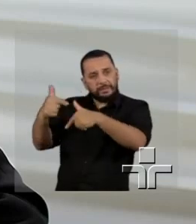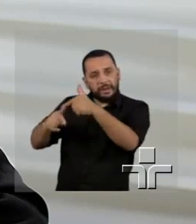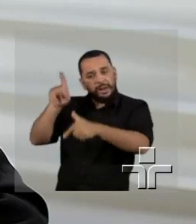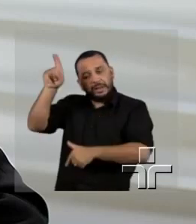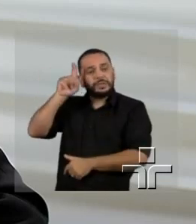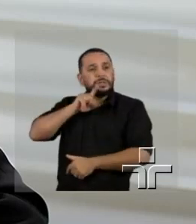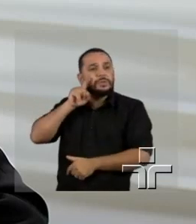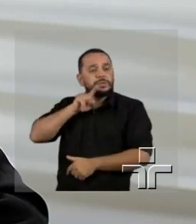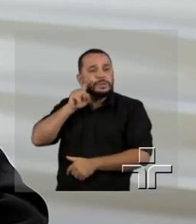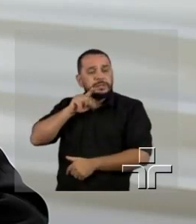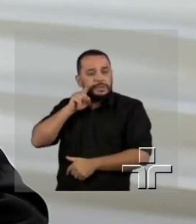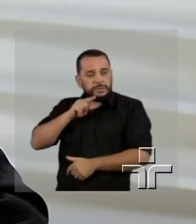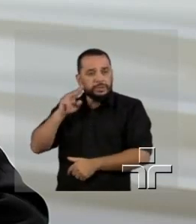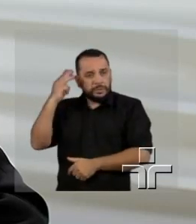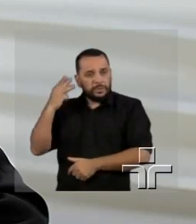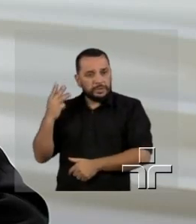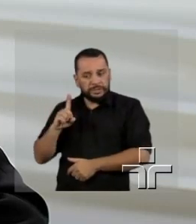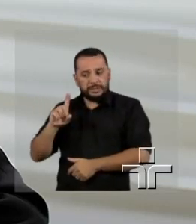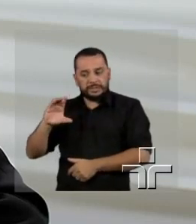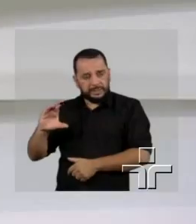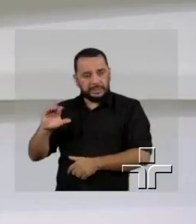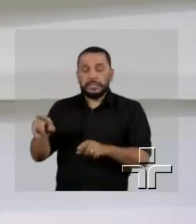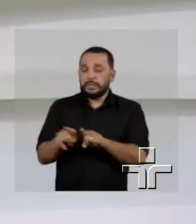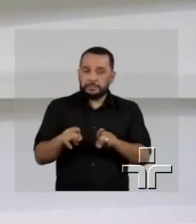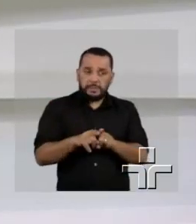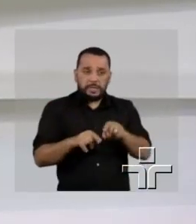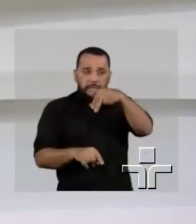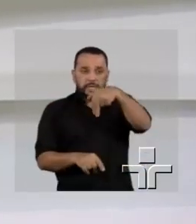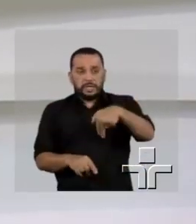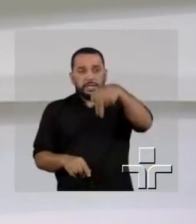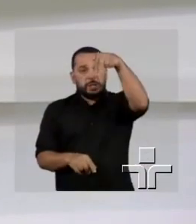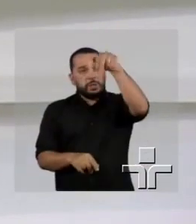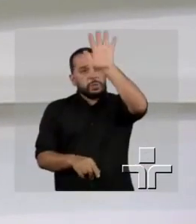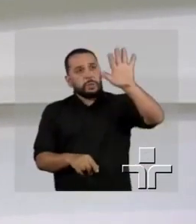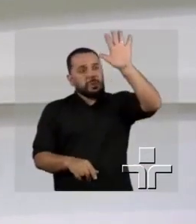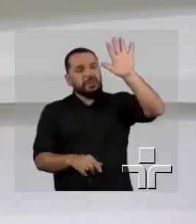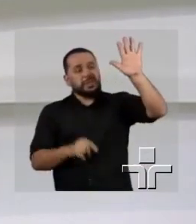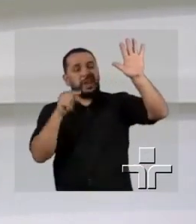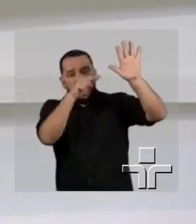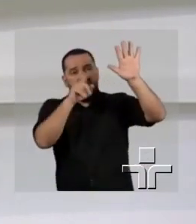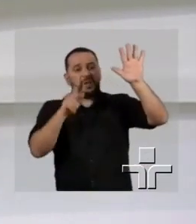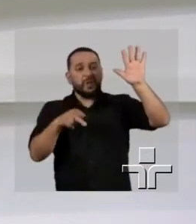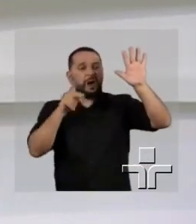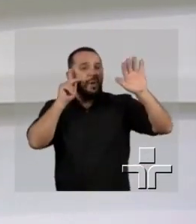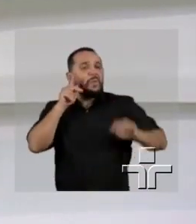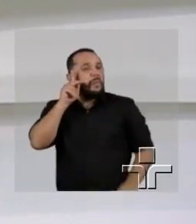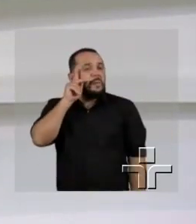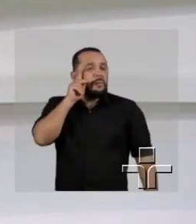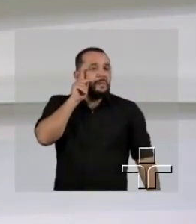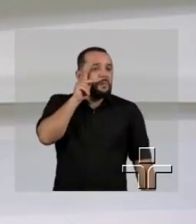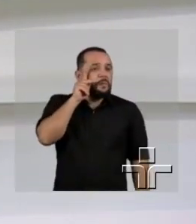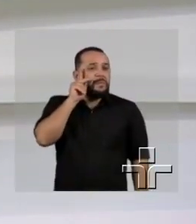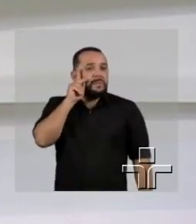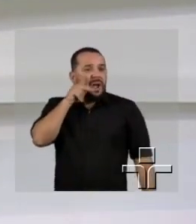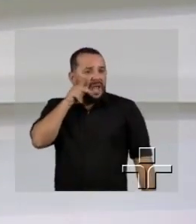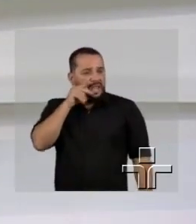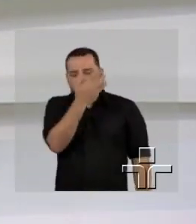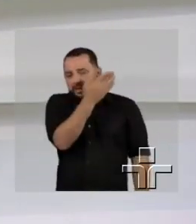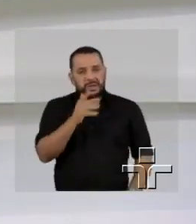Substituição de ministros ou de pessoas do alto escalão do governo, às vezes acontece, como já aconteceram